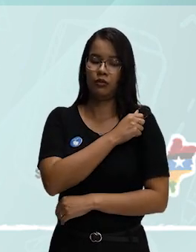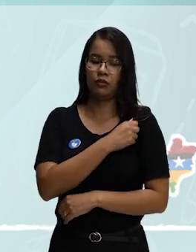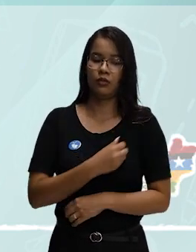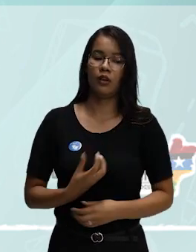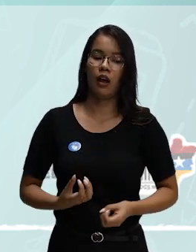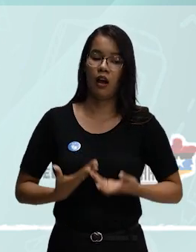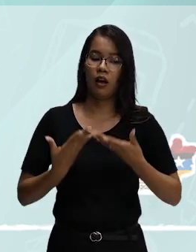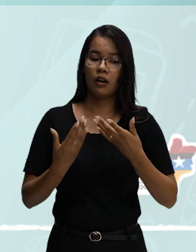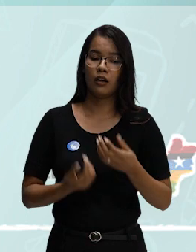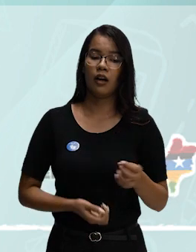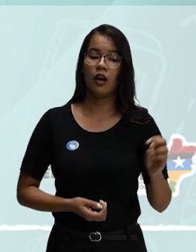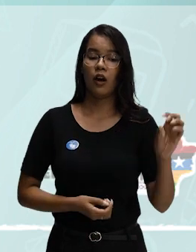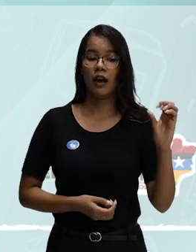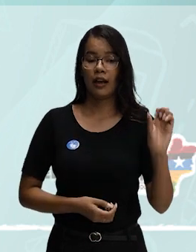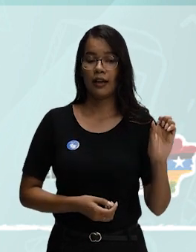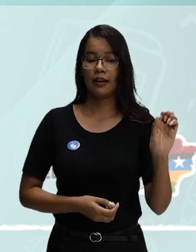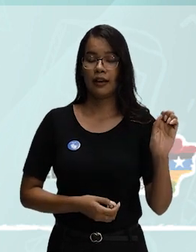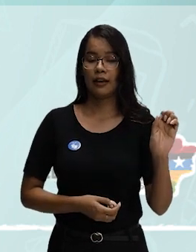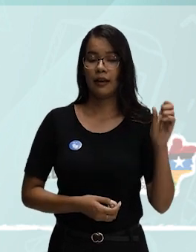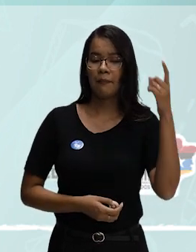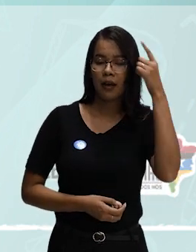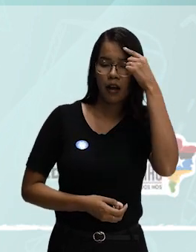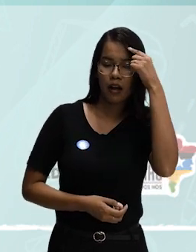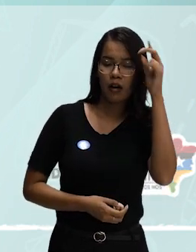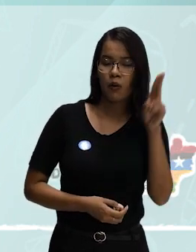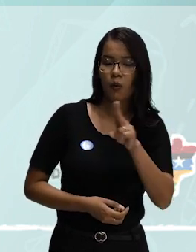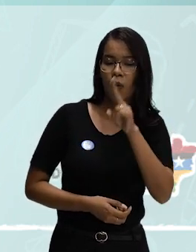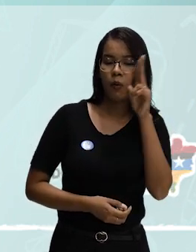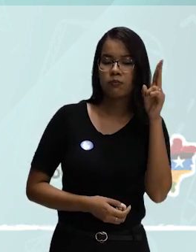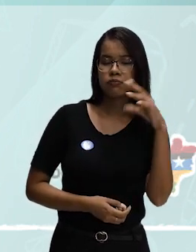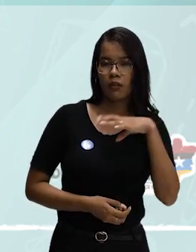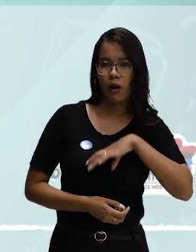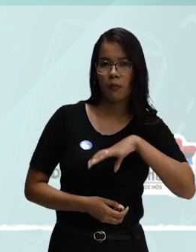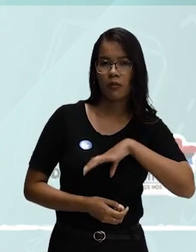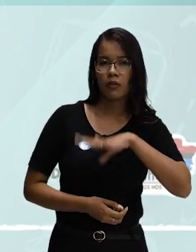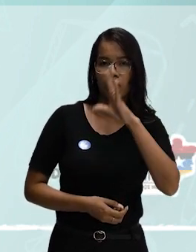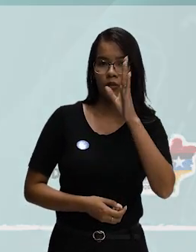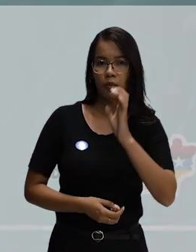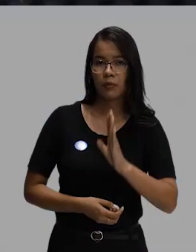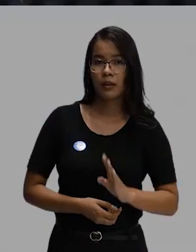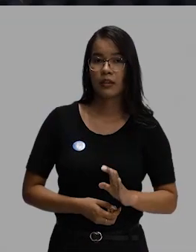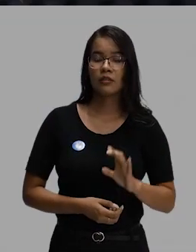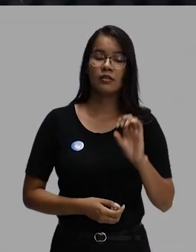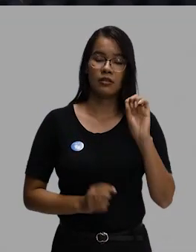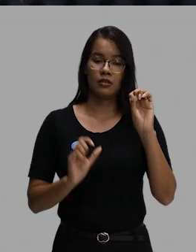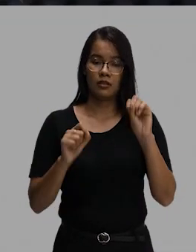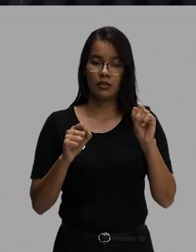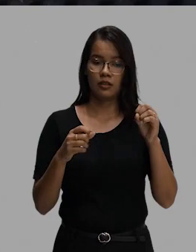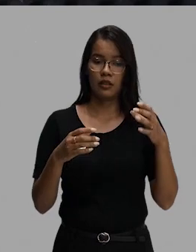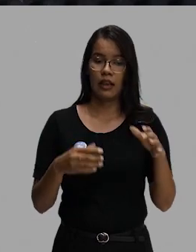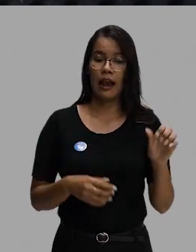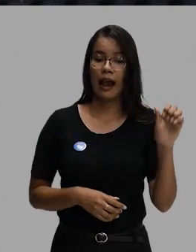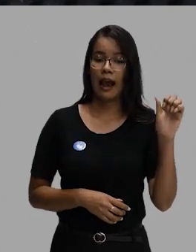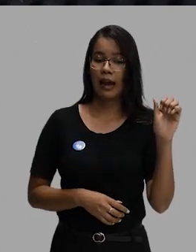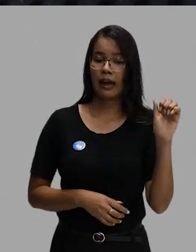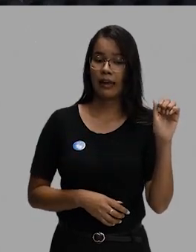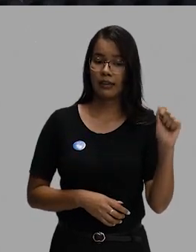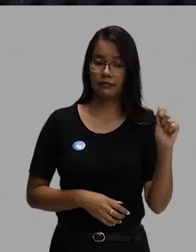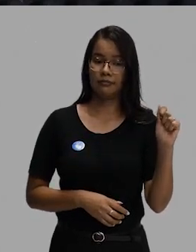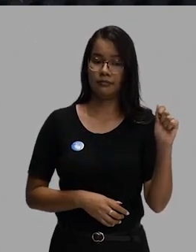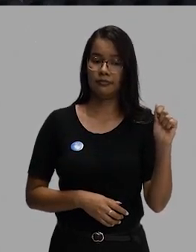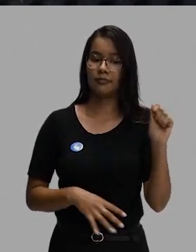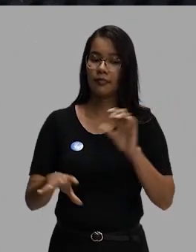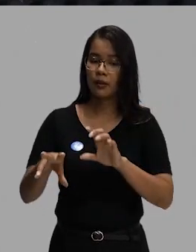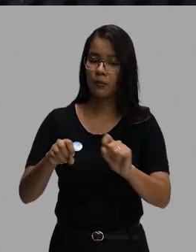universal, o modernismo trazia a busca de uma identidade brasileira. A valorização da linguagem